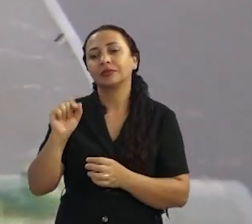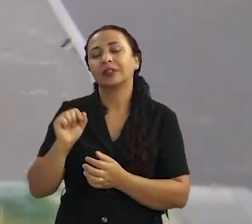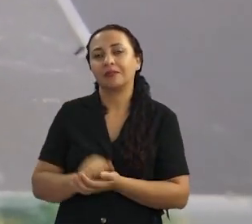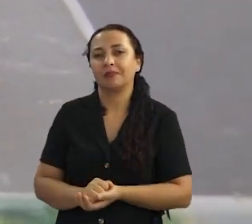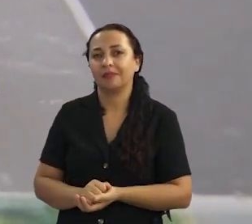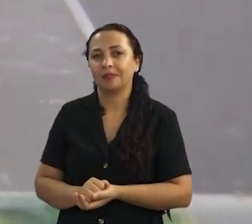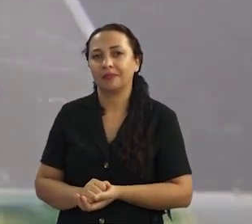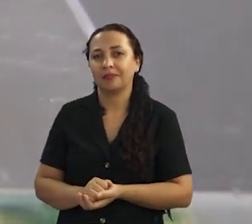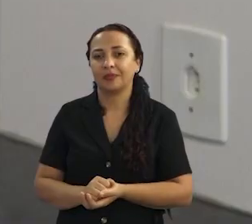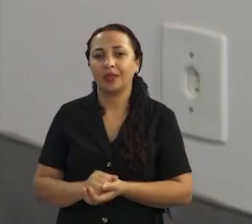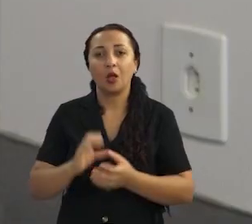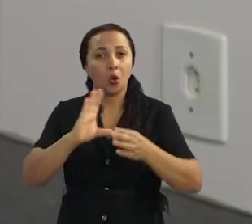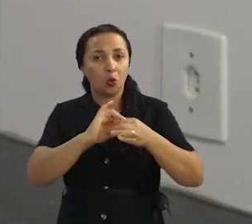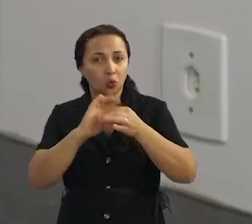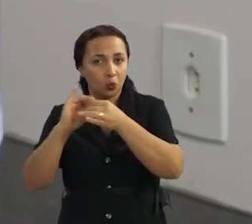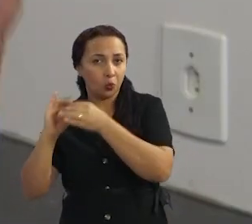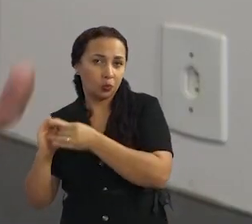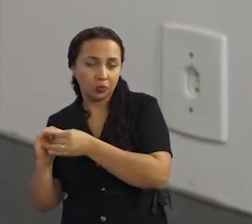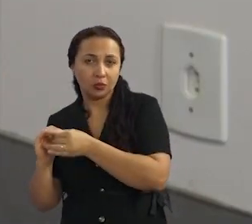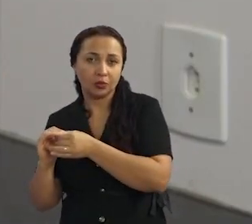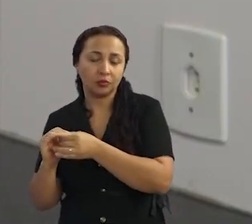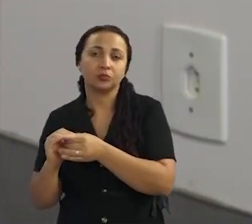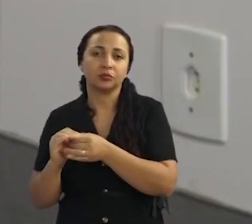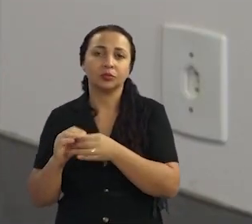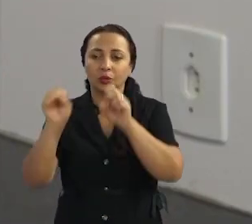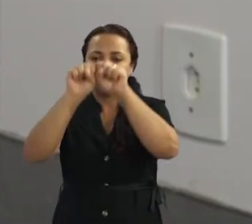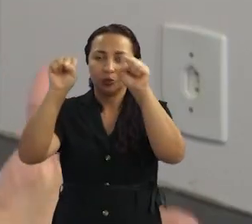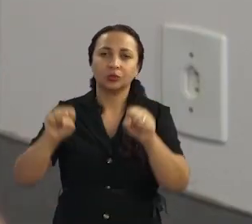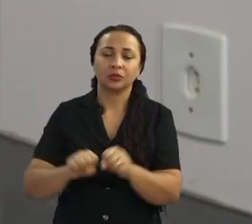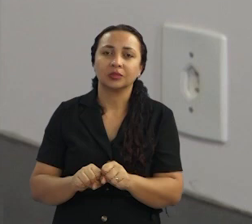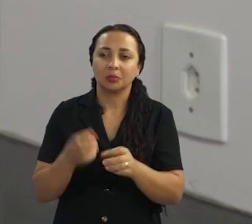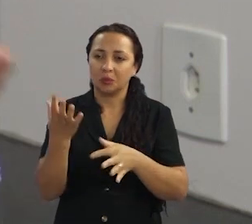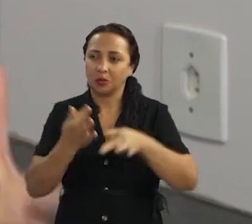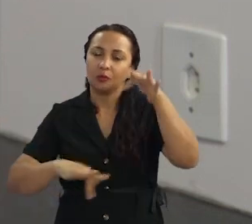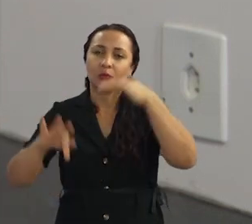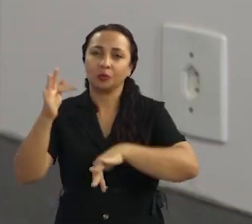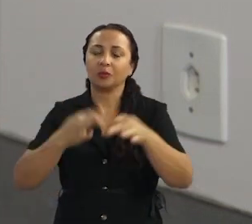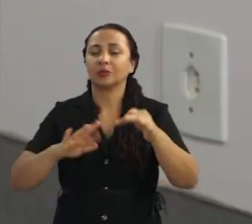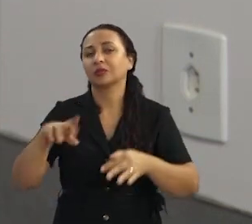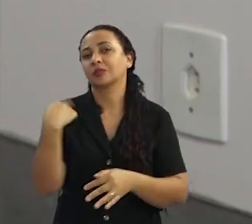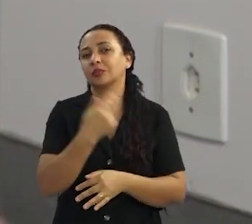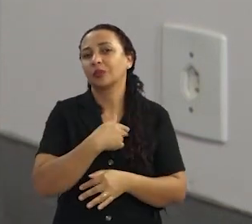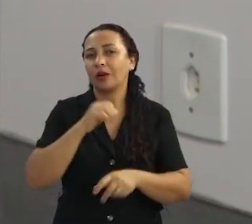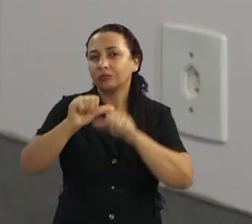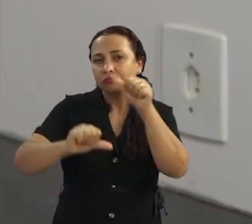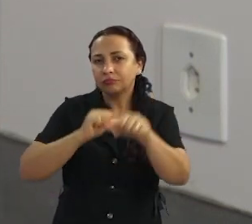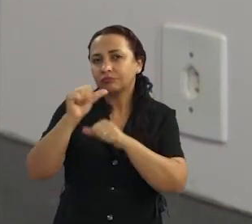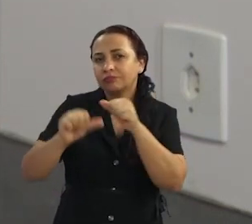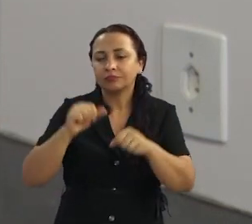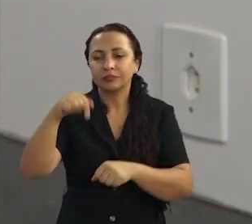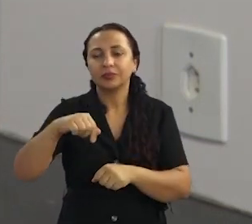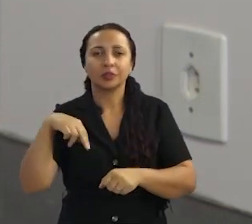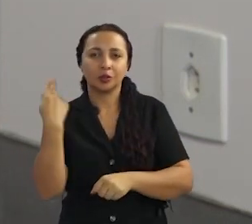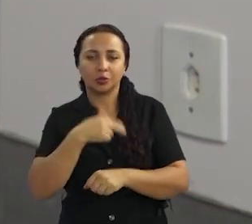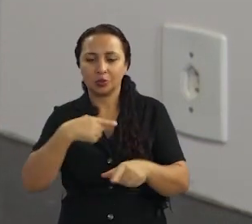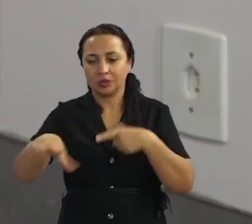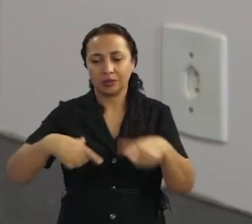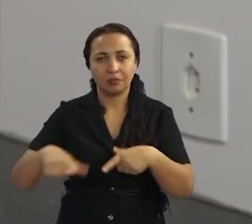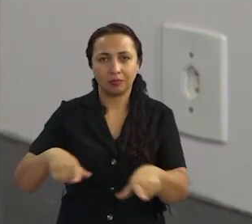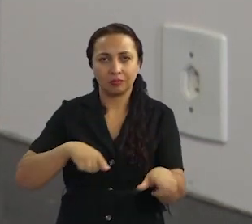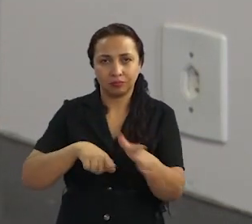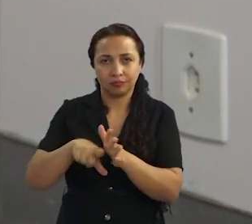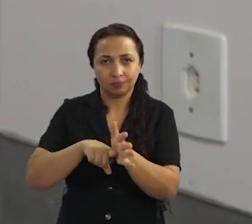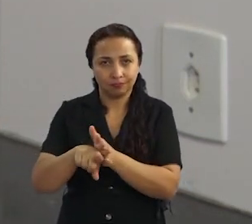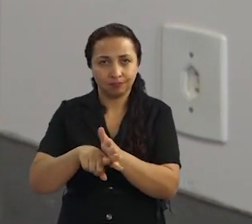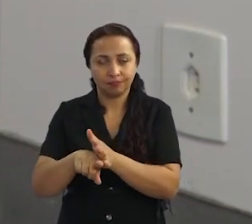uma vez que, no contexto da composição dos sistemas, das formulações que nós desenvolvemos aqui em nossas